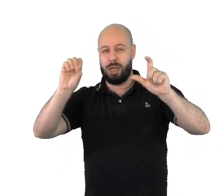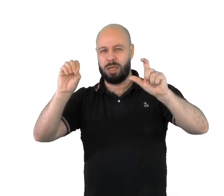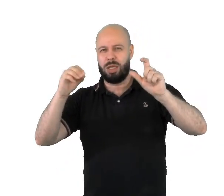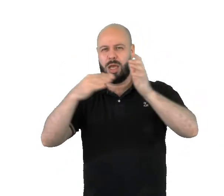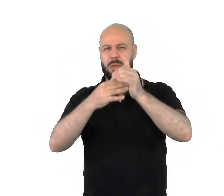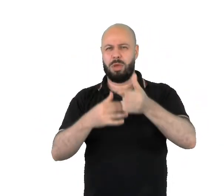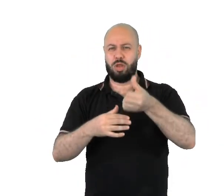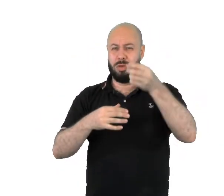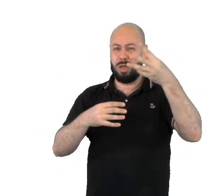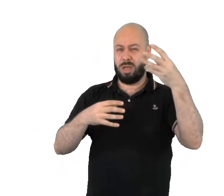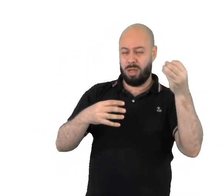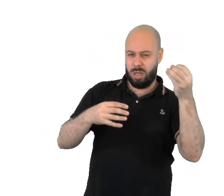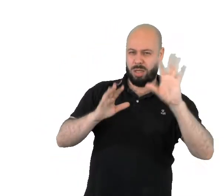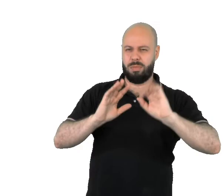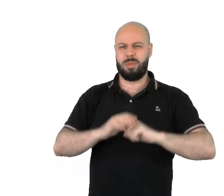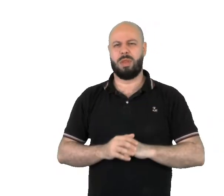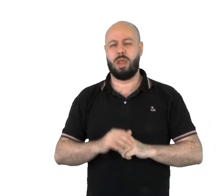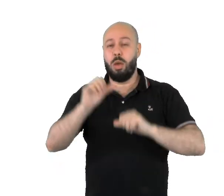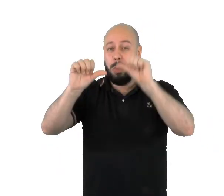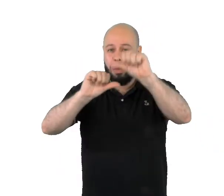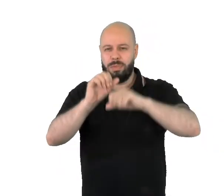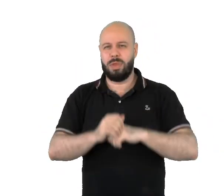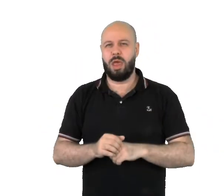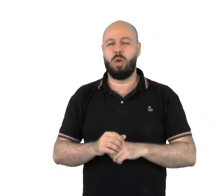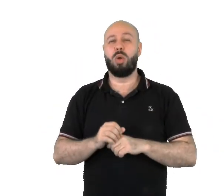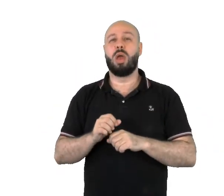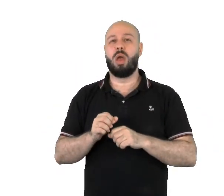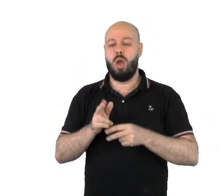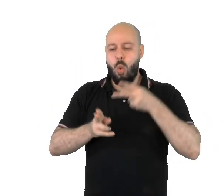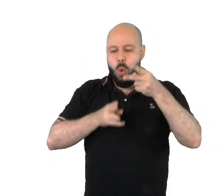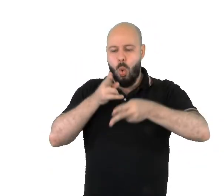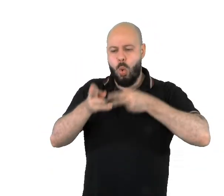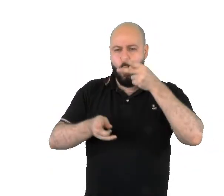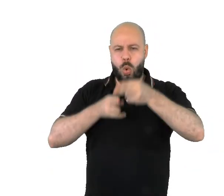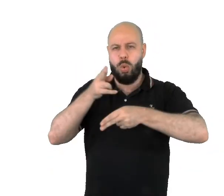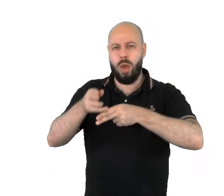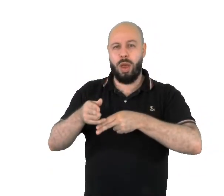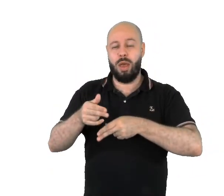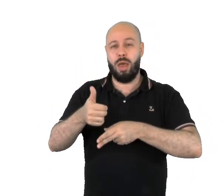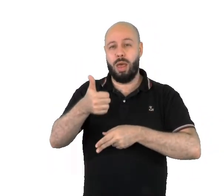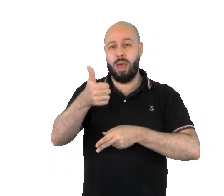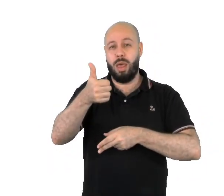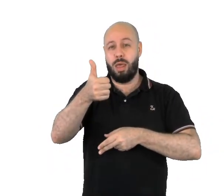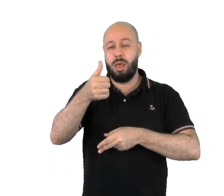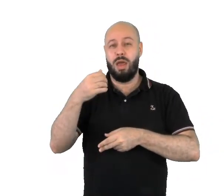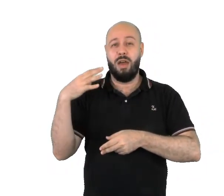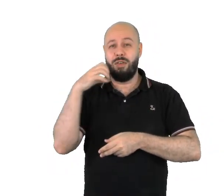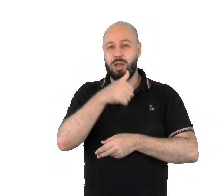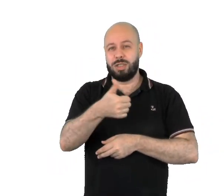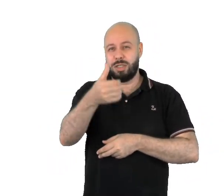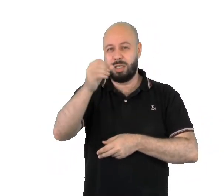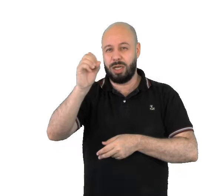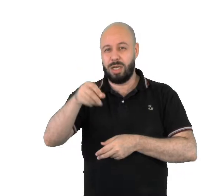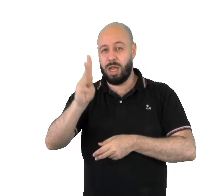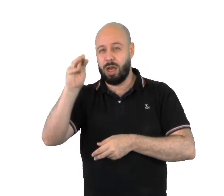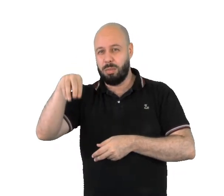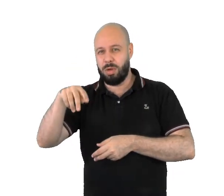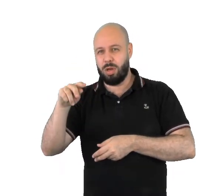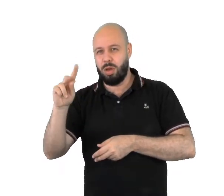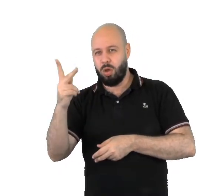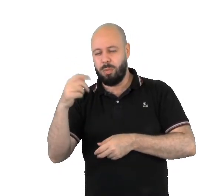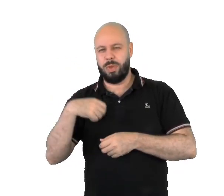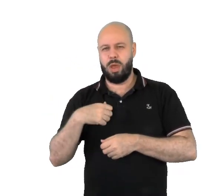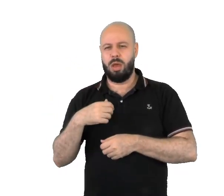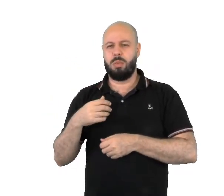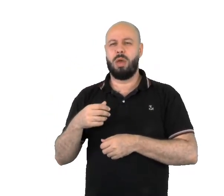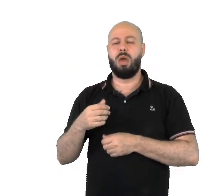aí você já tem uma mudança. Você já tem a locomotiva a vapor, que anda 100 km por hora, e você tem o barco a vapor, que anda